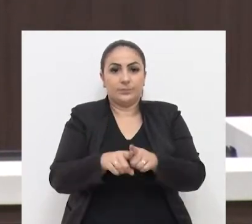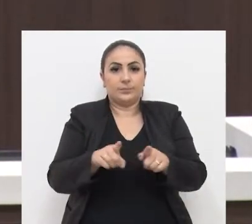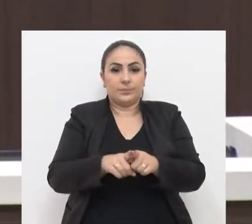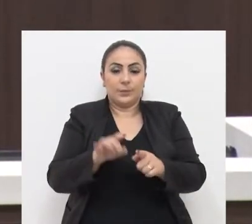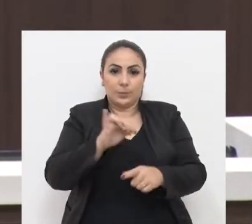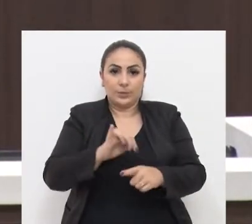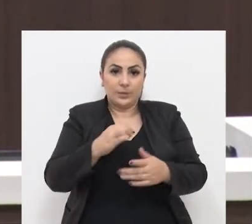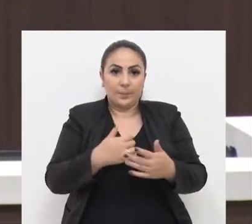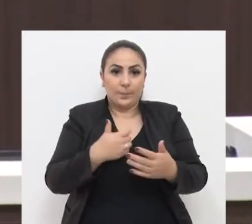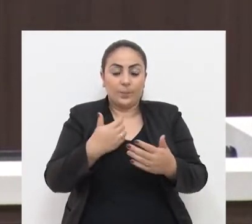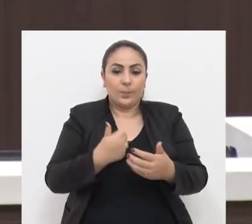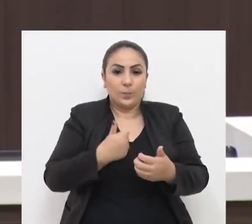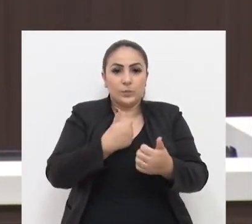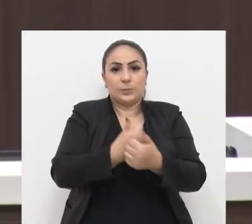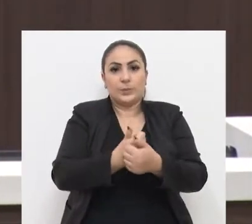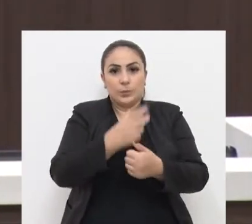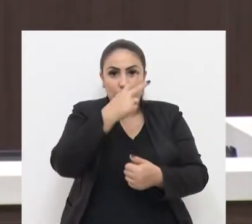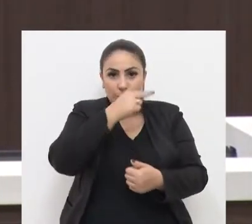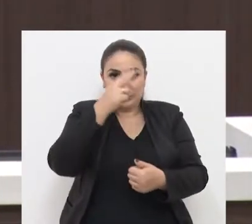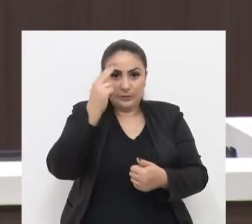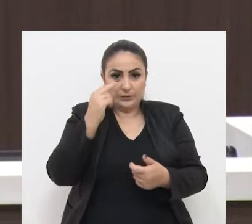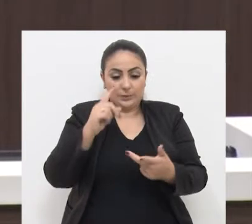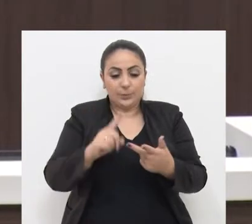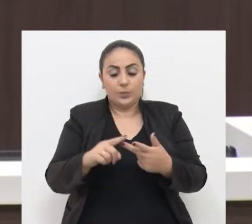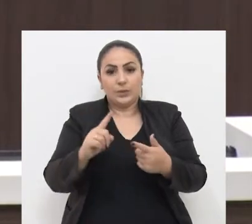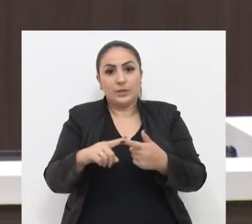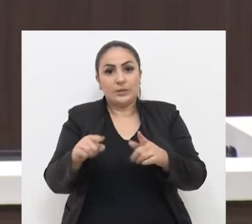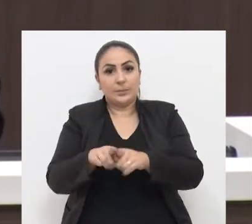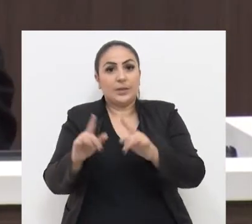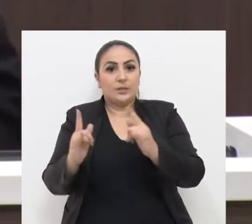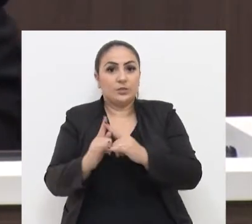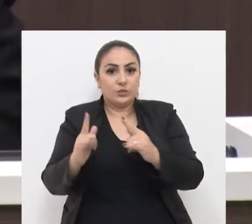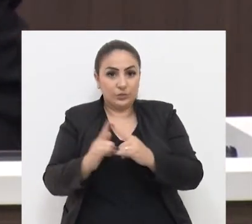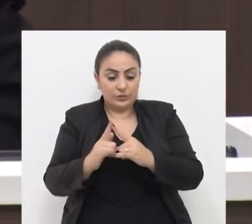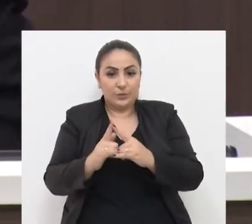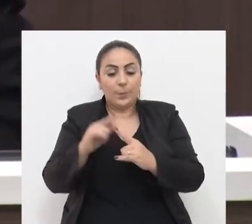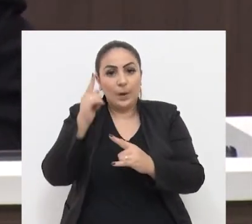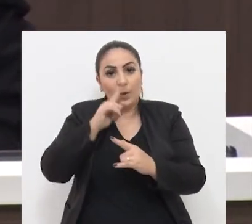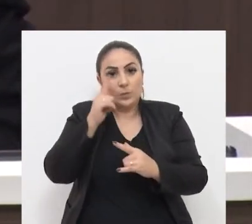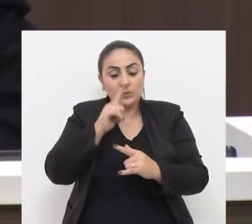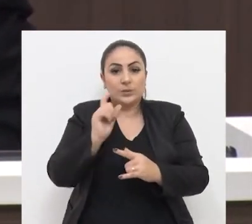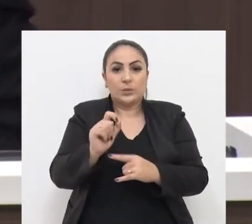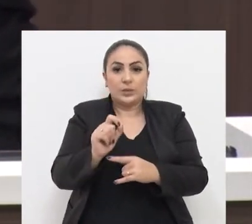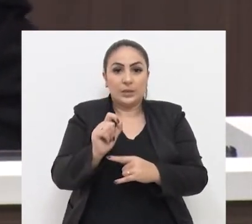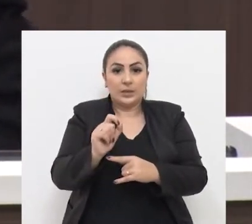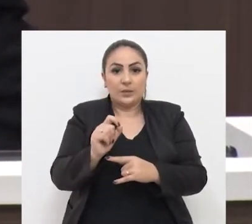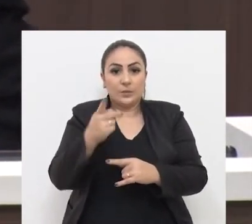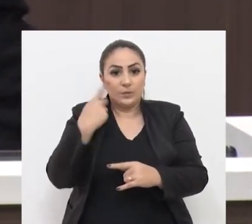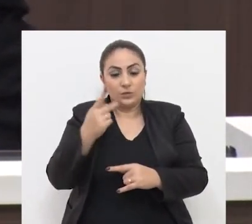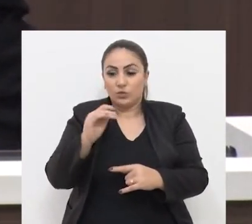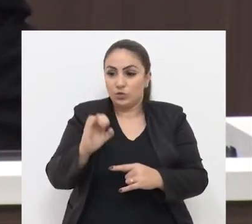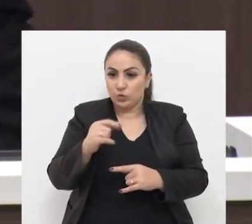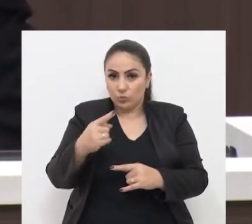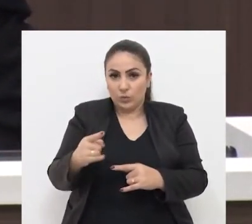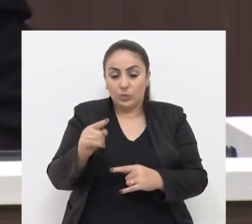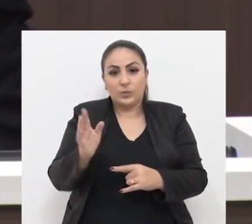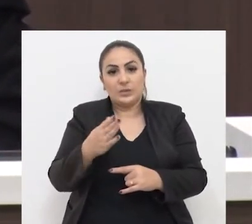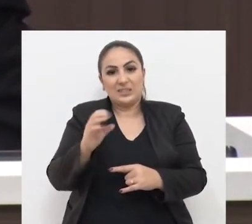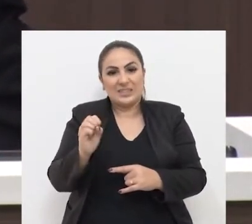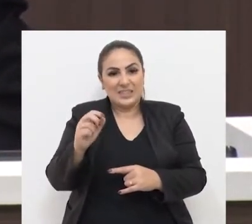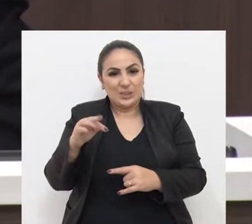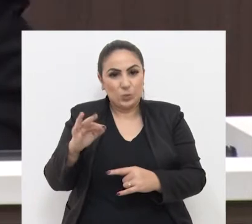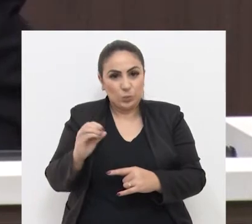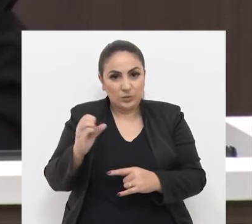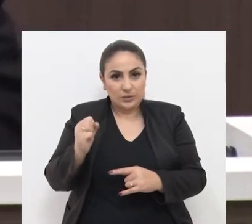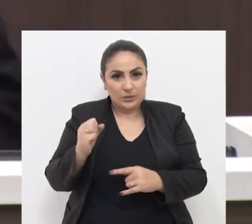uma importante aproximação entre o Poder Executivo Municipal e essas instituições, para que, vereador João dos Santos, logo